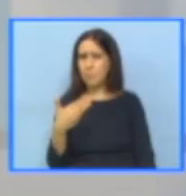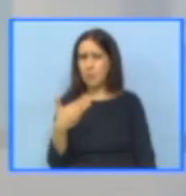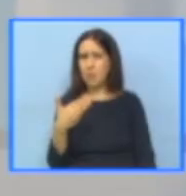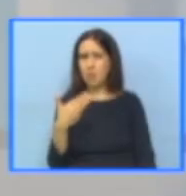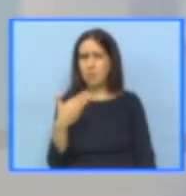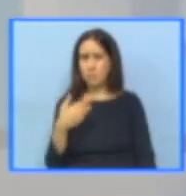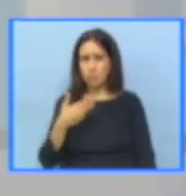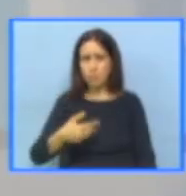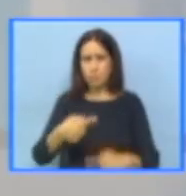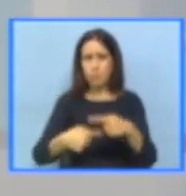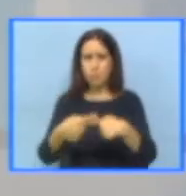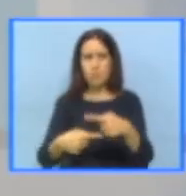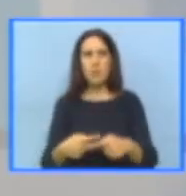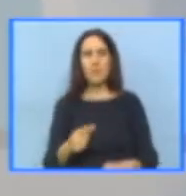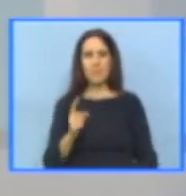edição